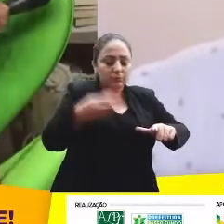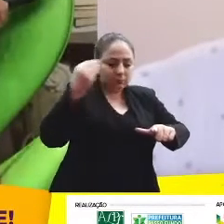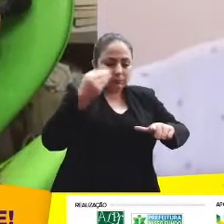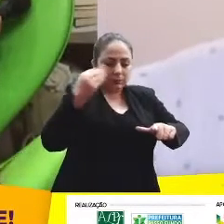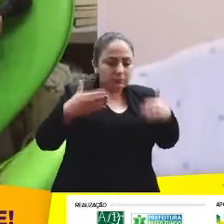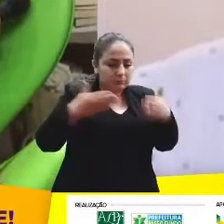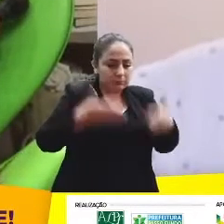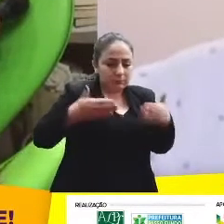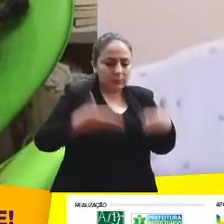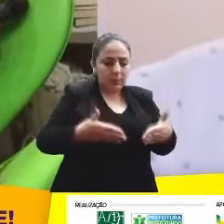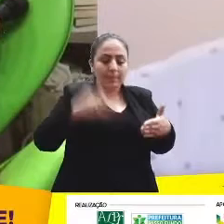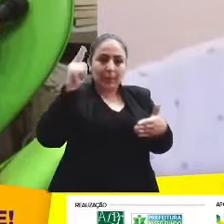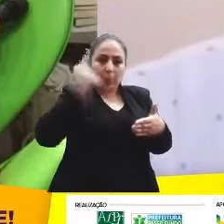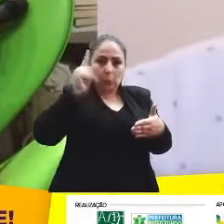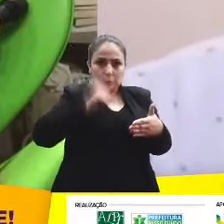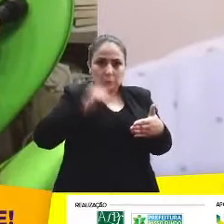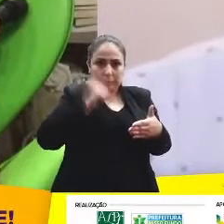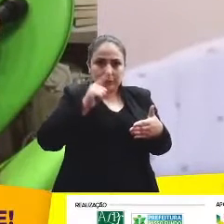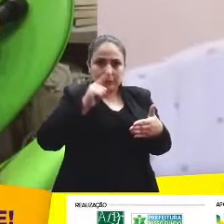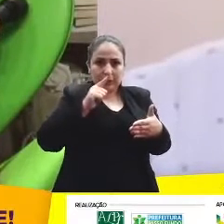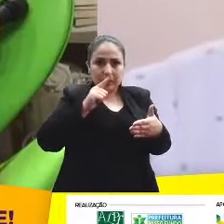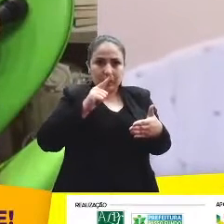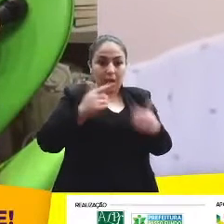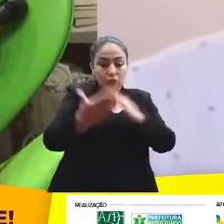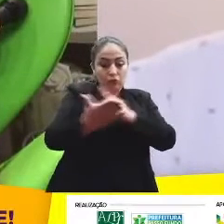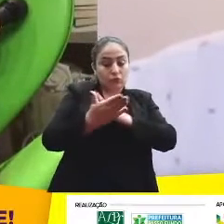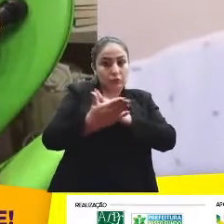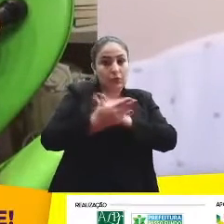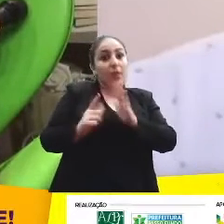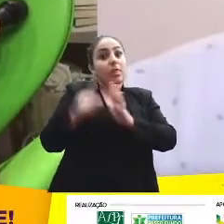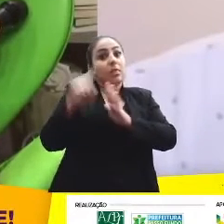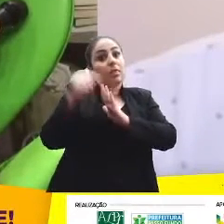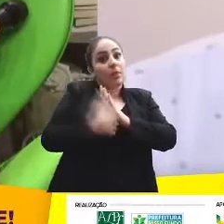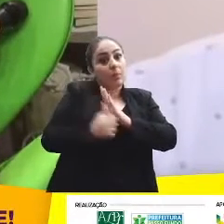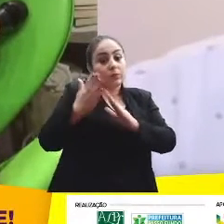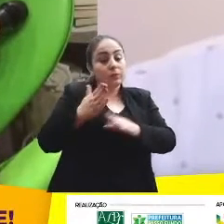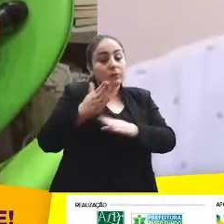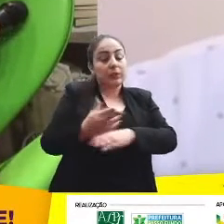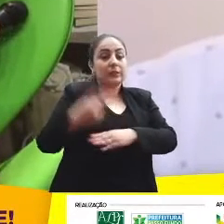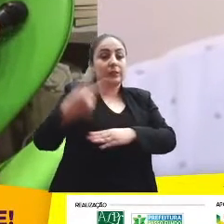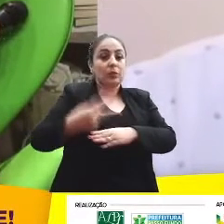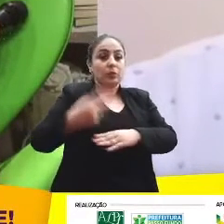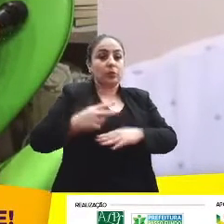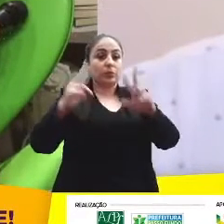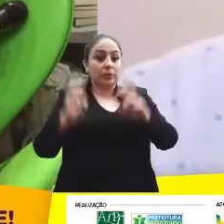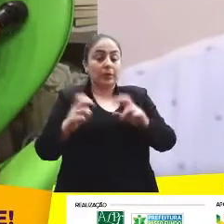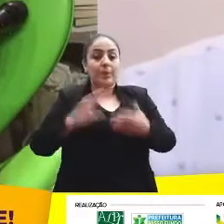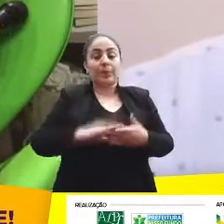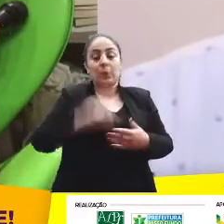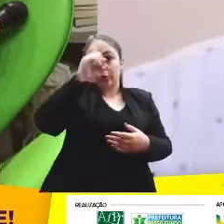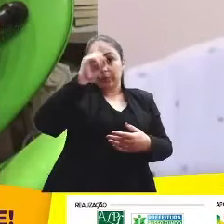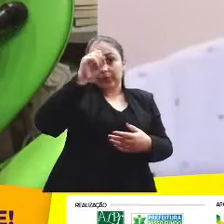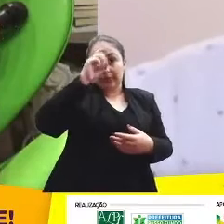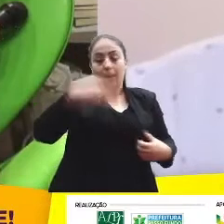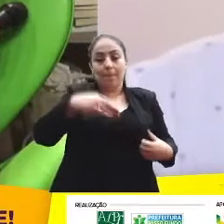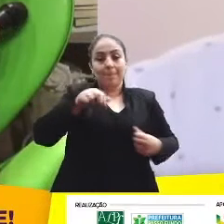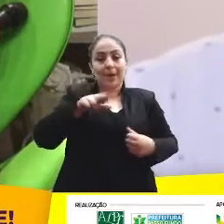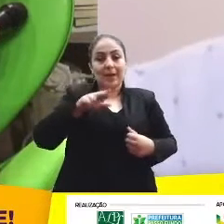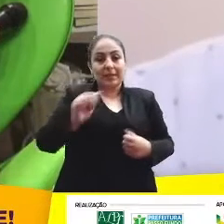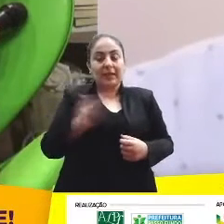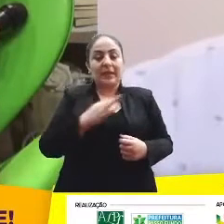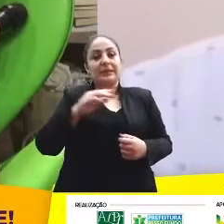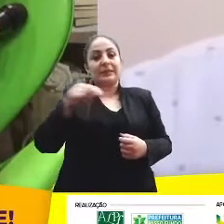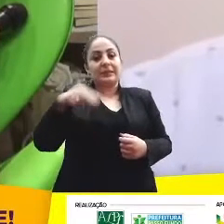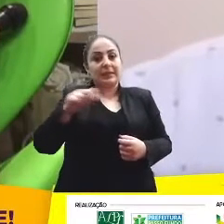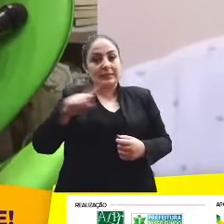estar alinhado para poder ali receber ajuda. Depois ele vai para uma segunda parte, que é o Hospital Maria de Nazaré. E,